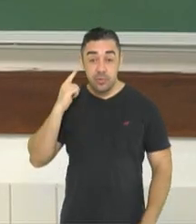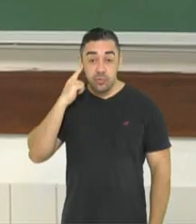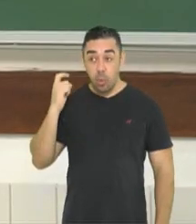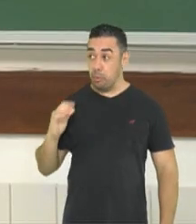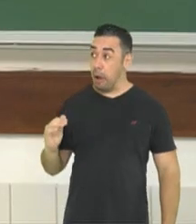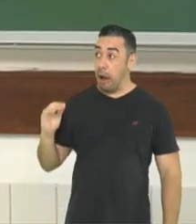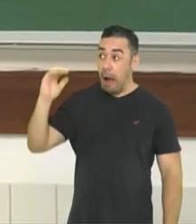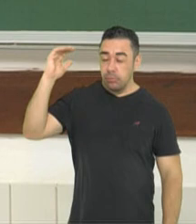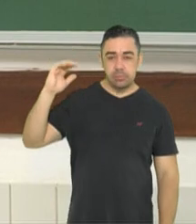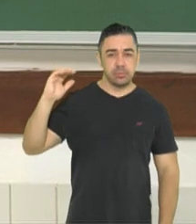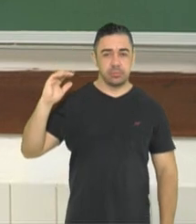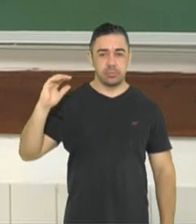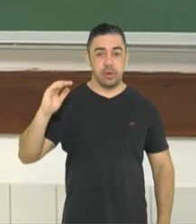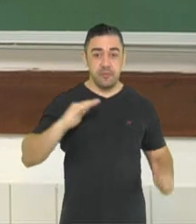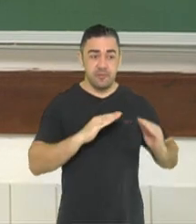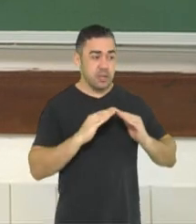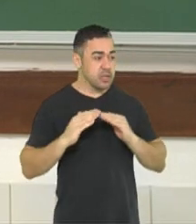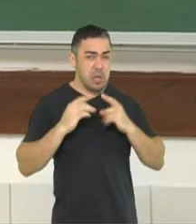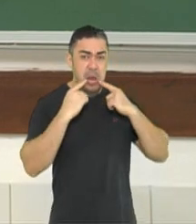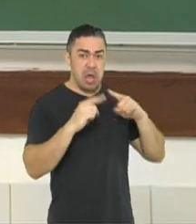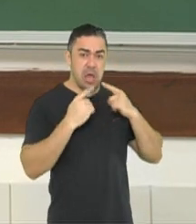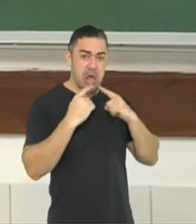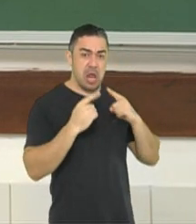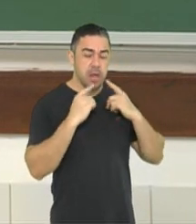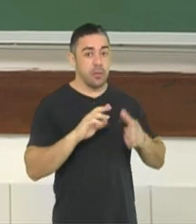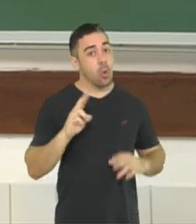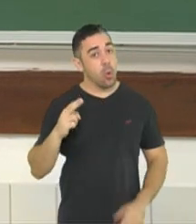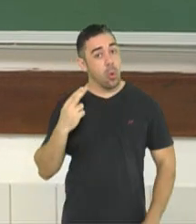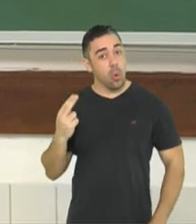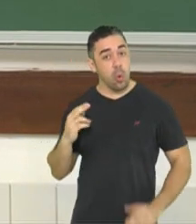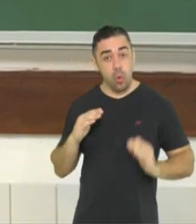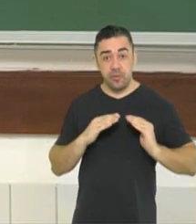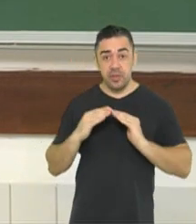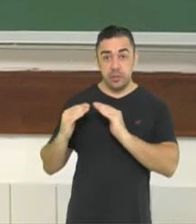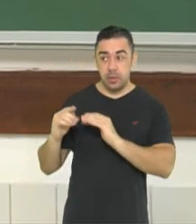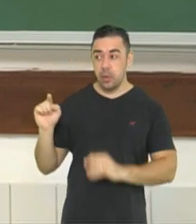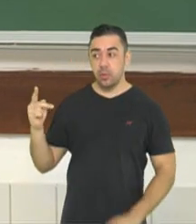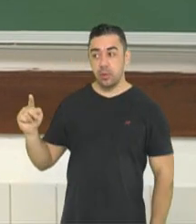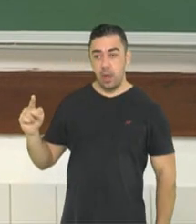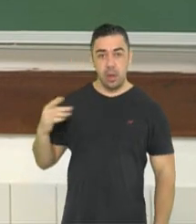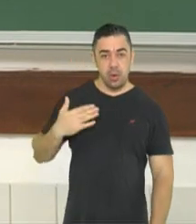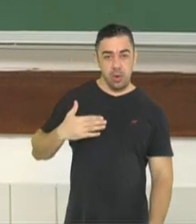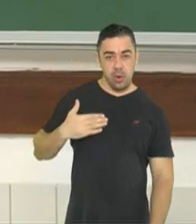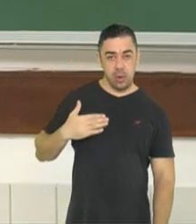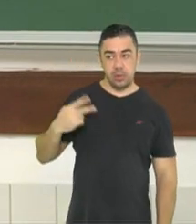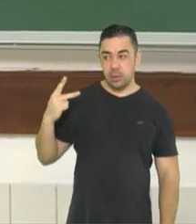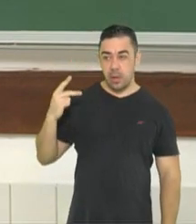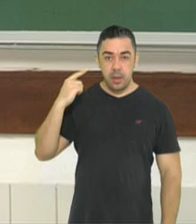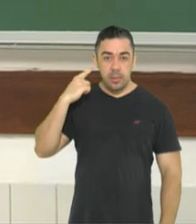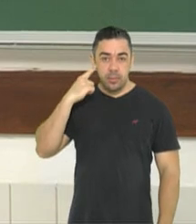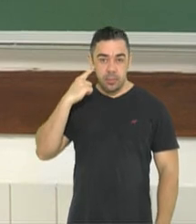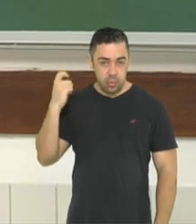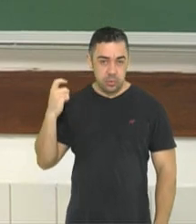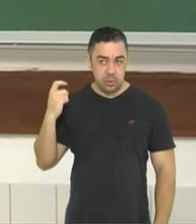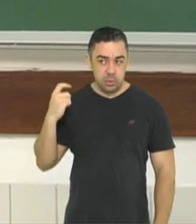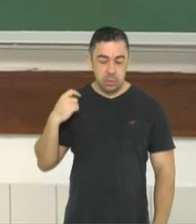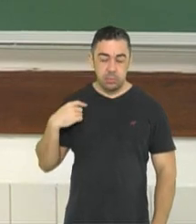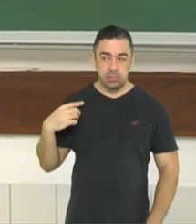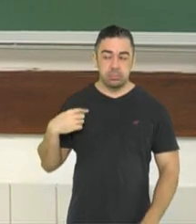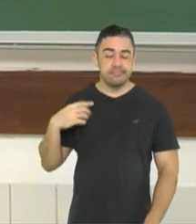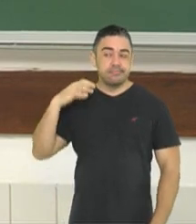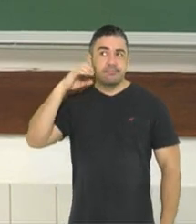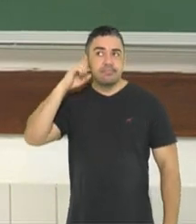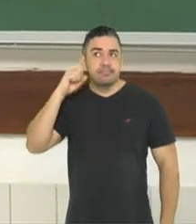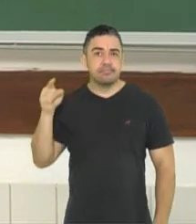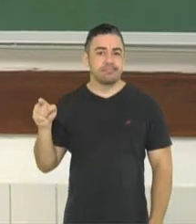às vezes, né? Ou a gente tem aqueles vizinhos que escutam a música dele e eles acham que a gente gosta também, né?